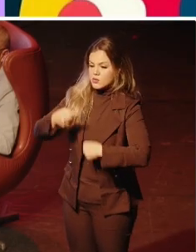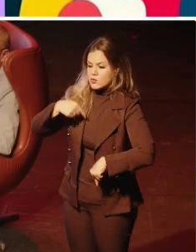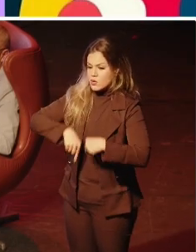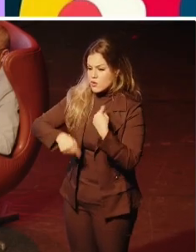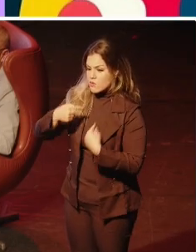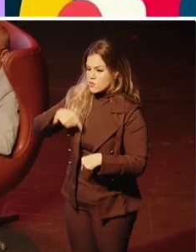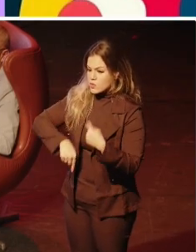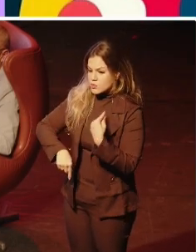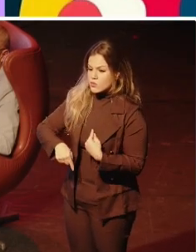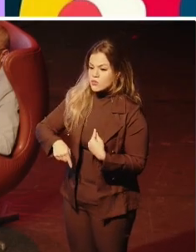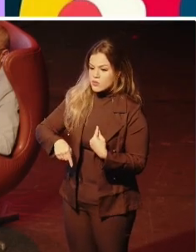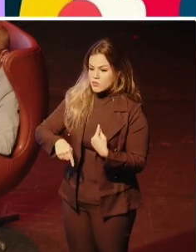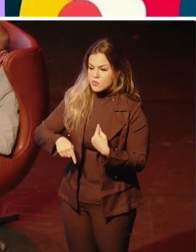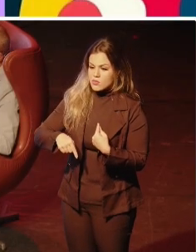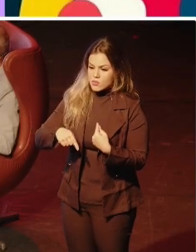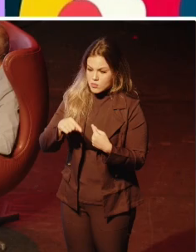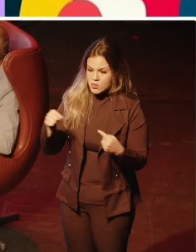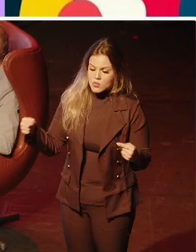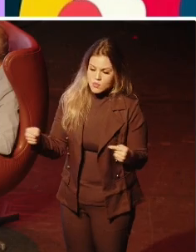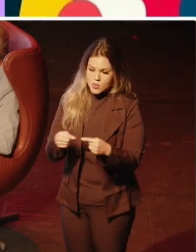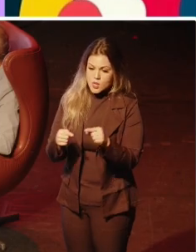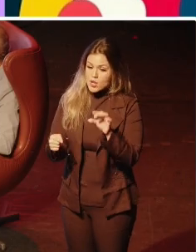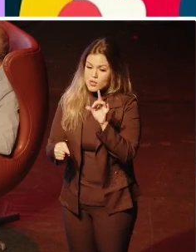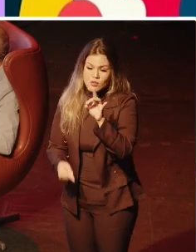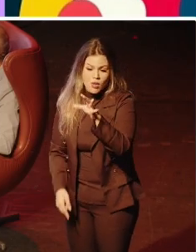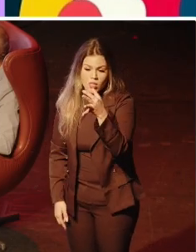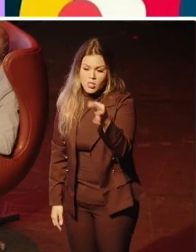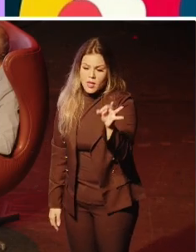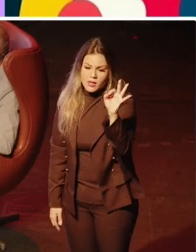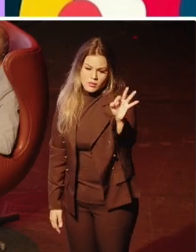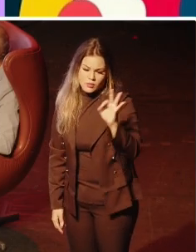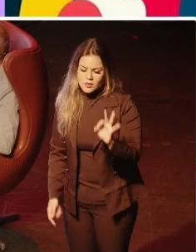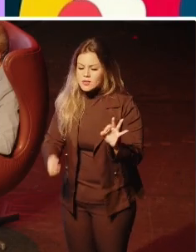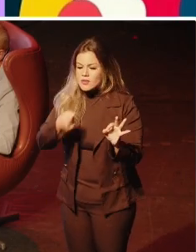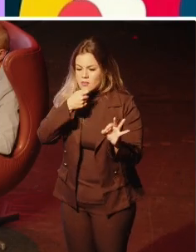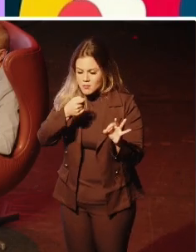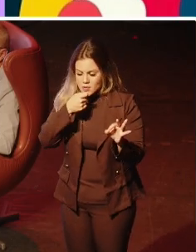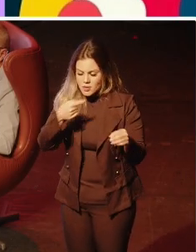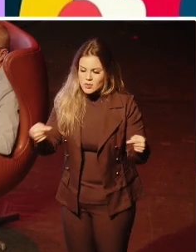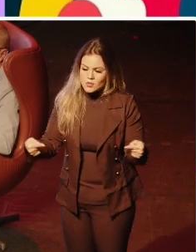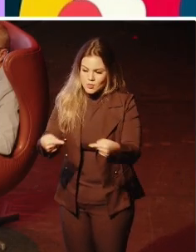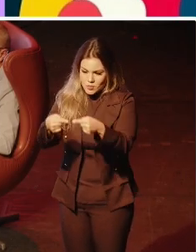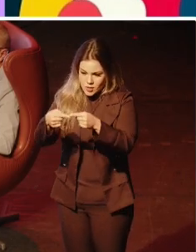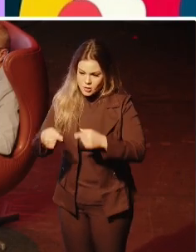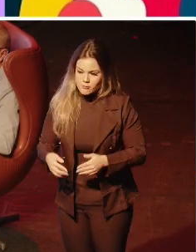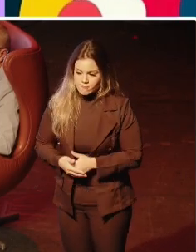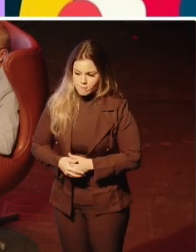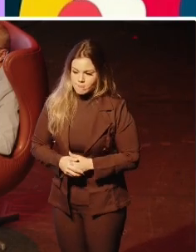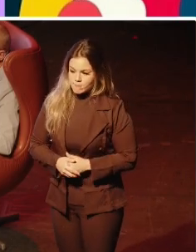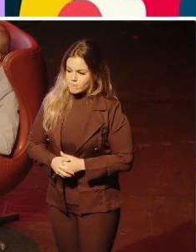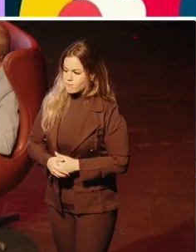doença de Alzheimer, só 10% dessas pessoas vão poder tomar essa medicação.